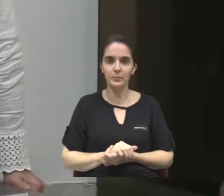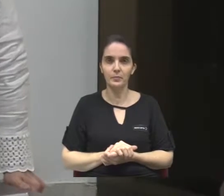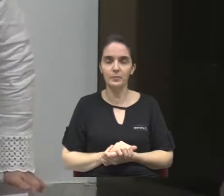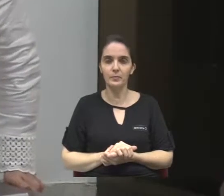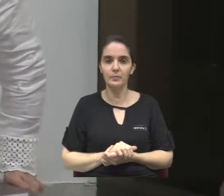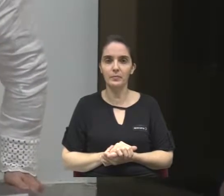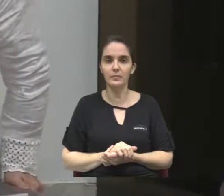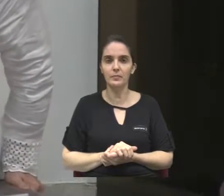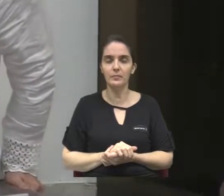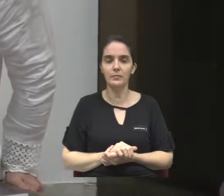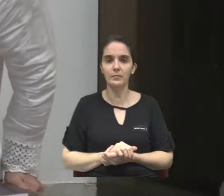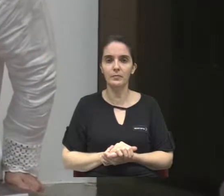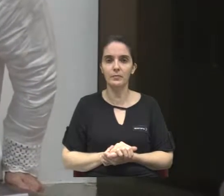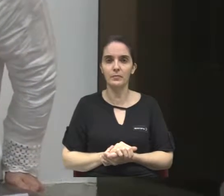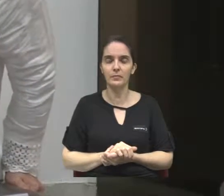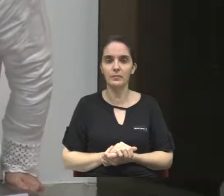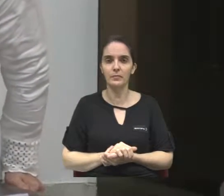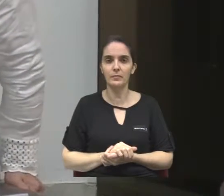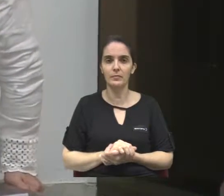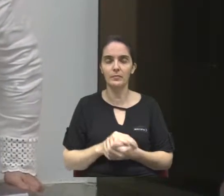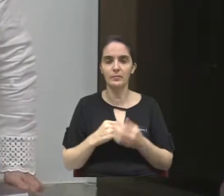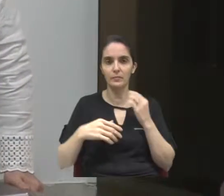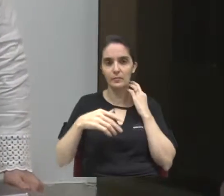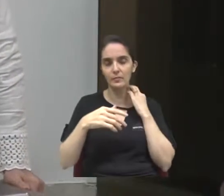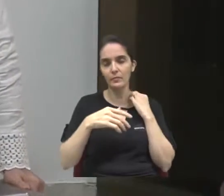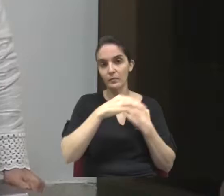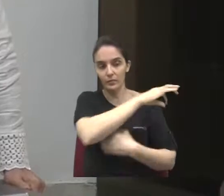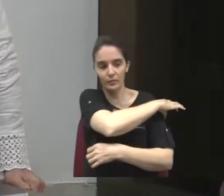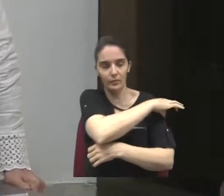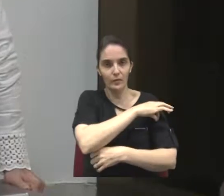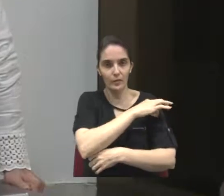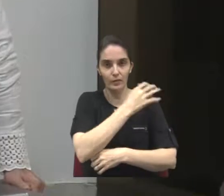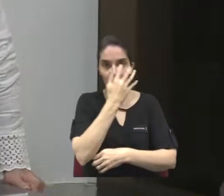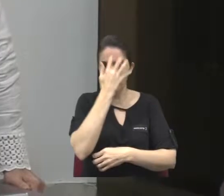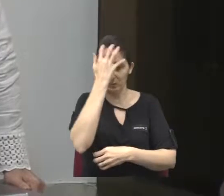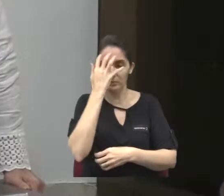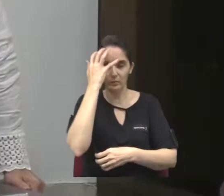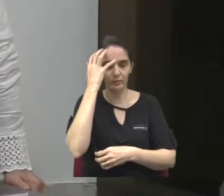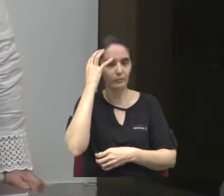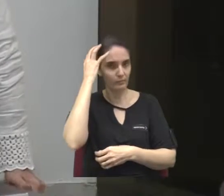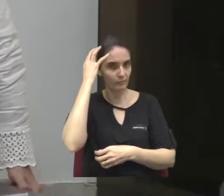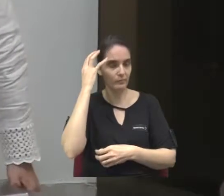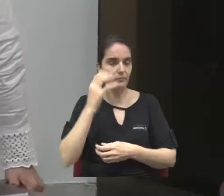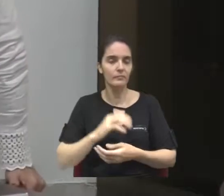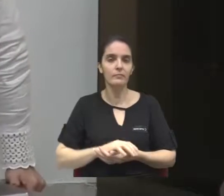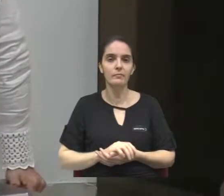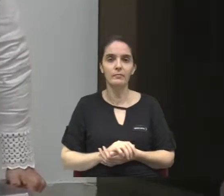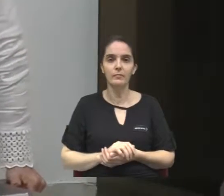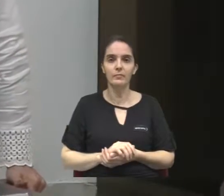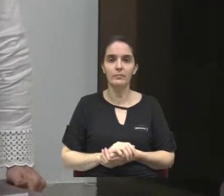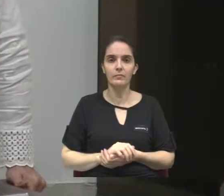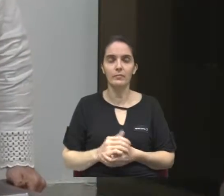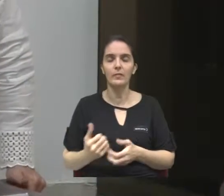E o prefeito Mário Botion tem apoiado,